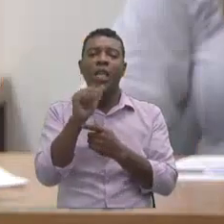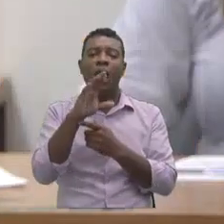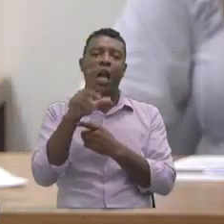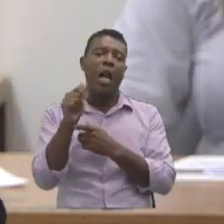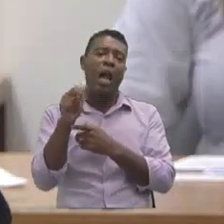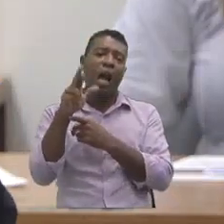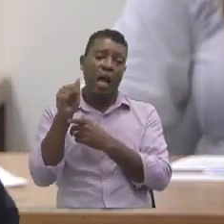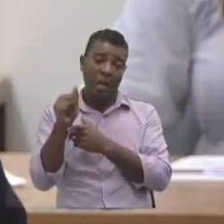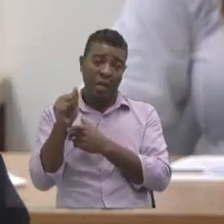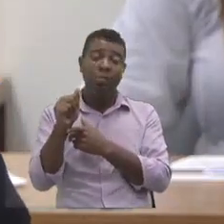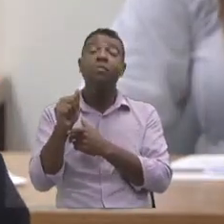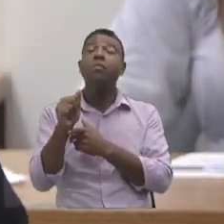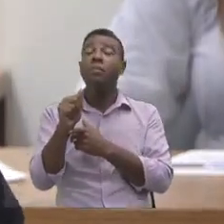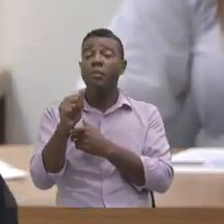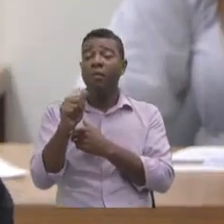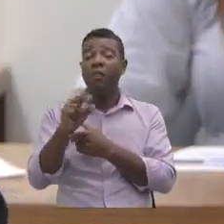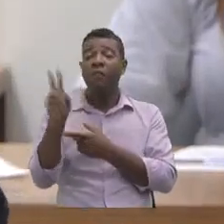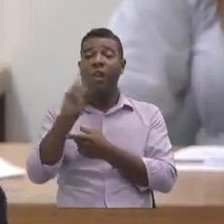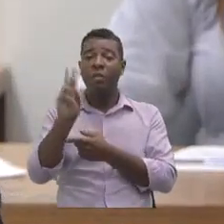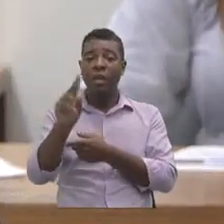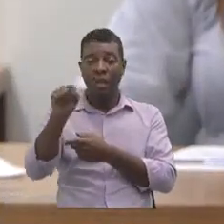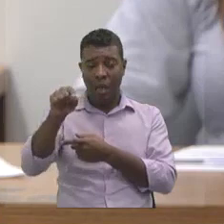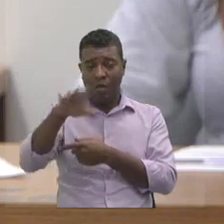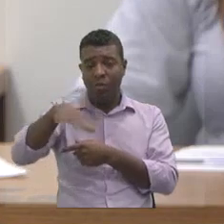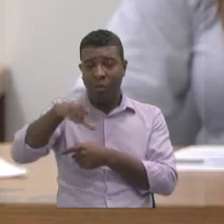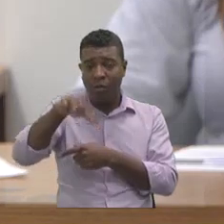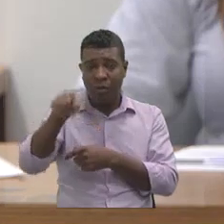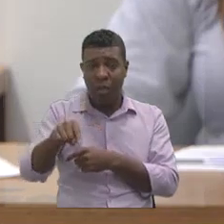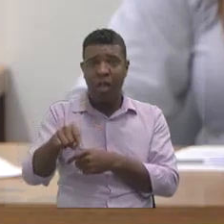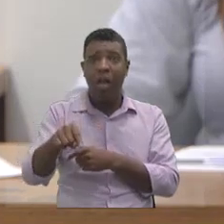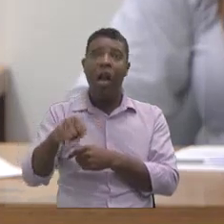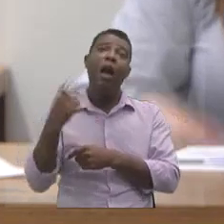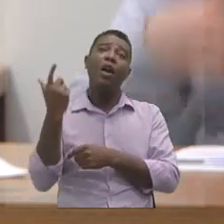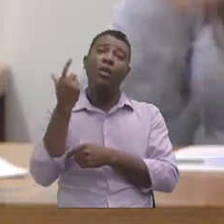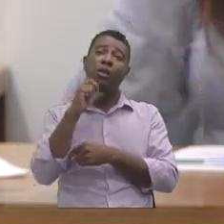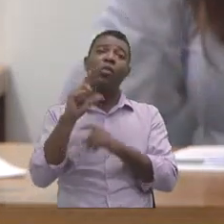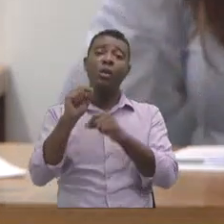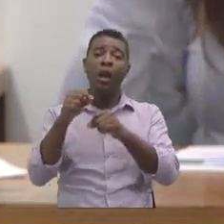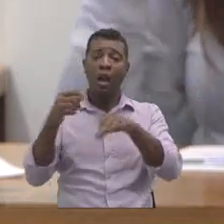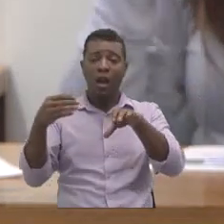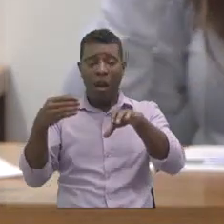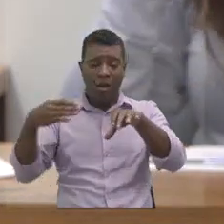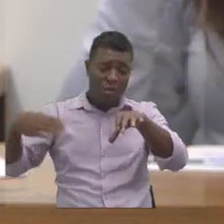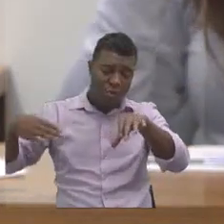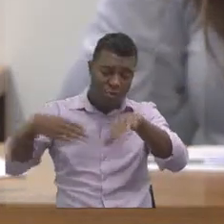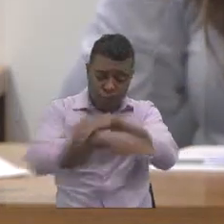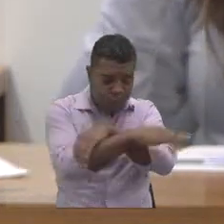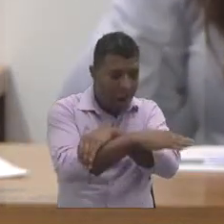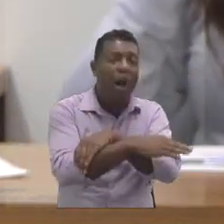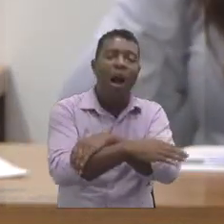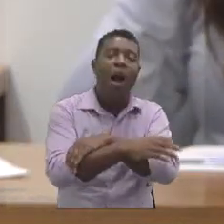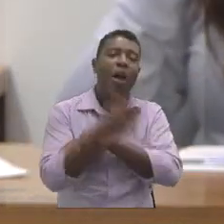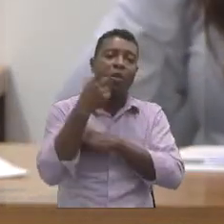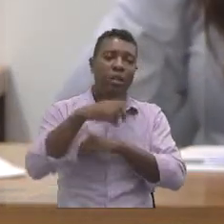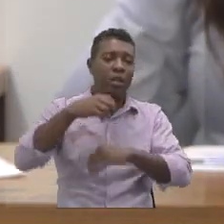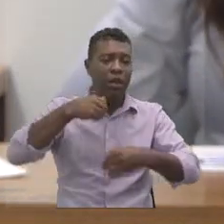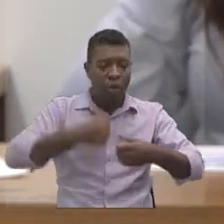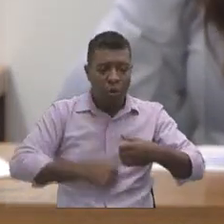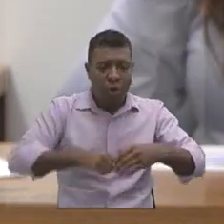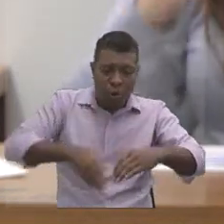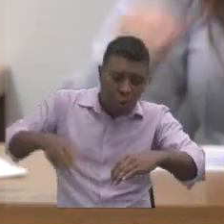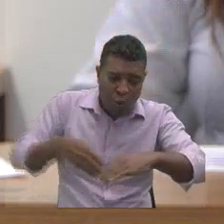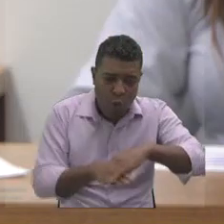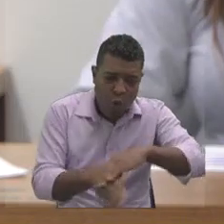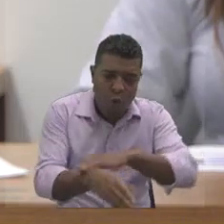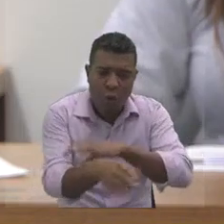semana o Dr resolveu desobstruiu o canal de ligação que era necessário então eu gostaria que te agradecer também